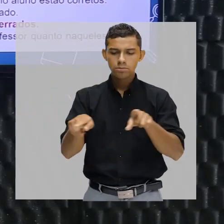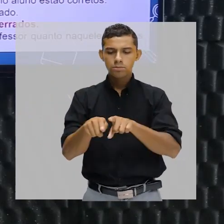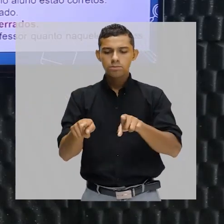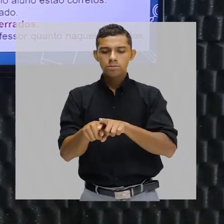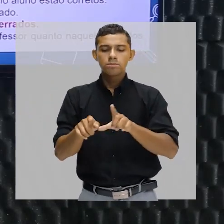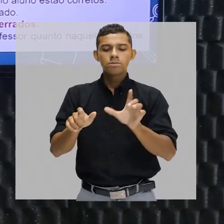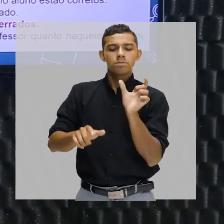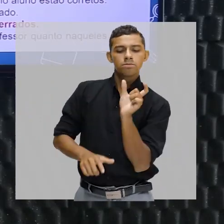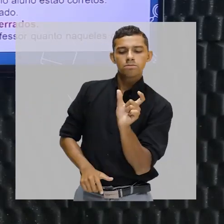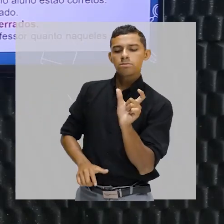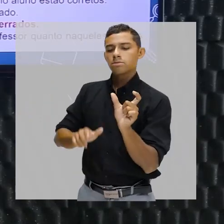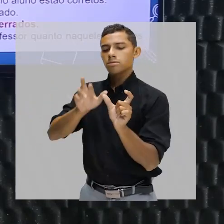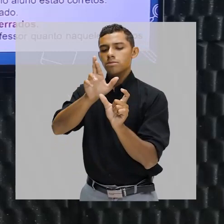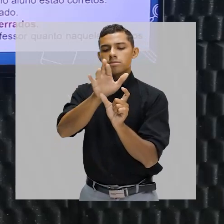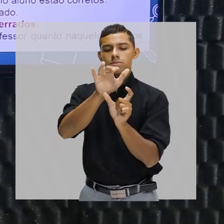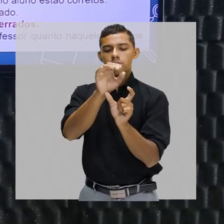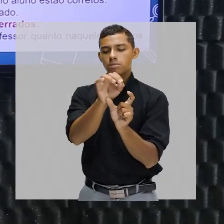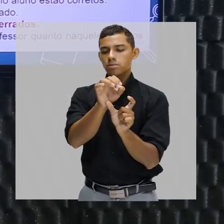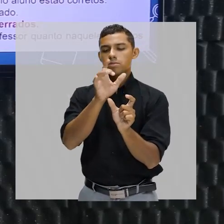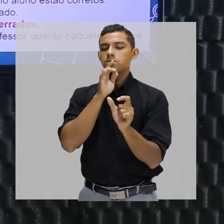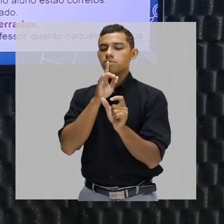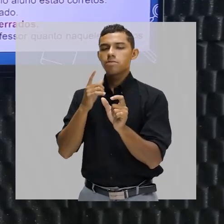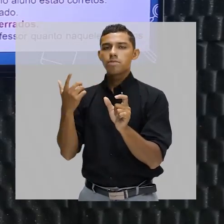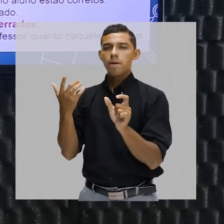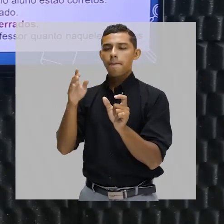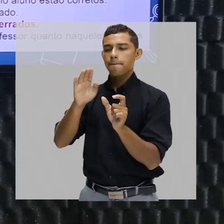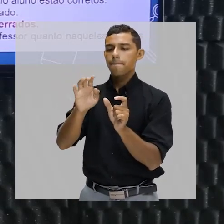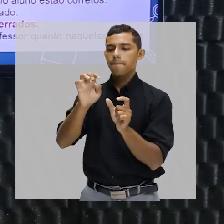estabilizar é a emissão de raios beta. Esse raio